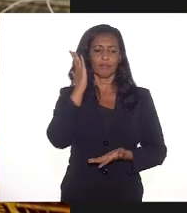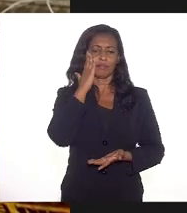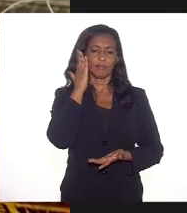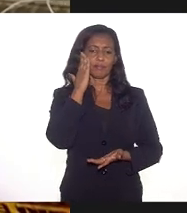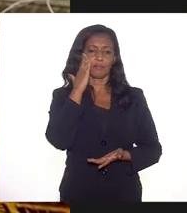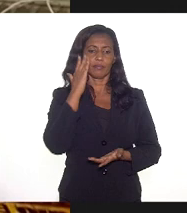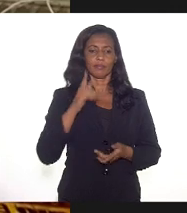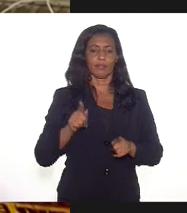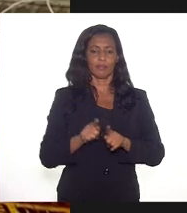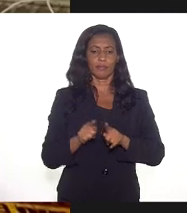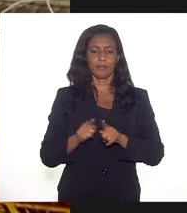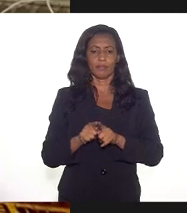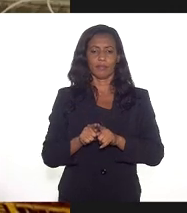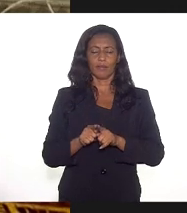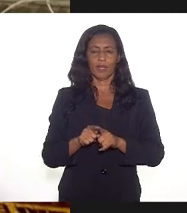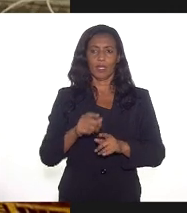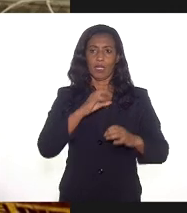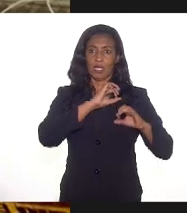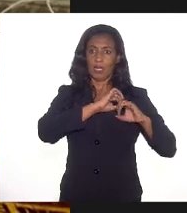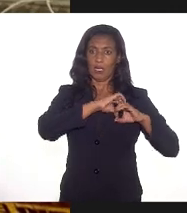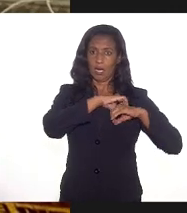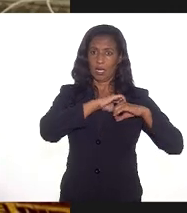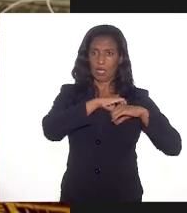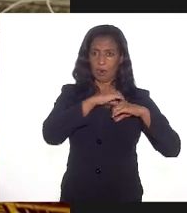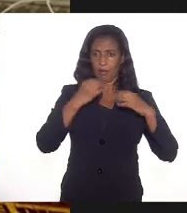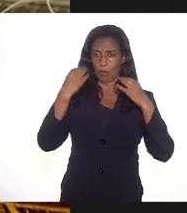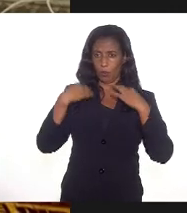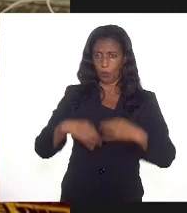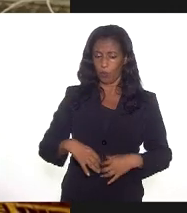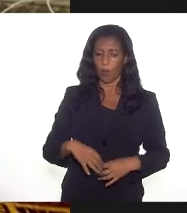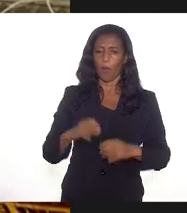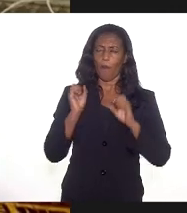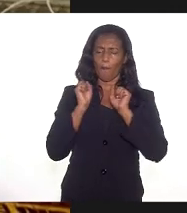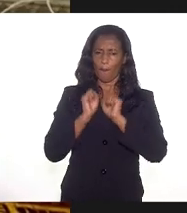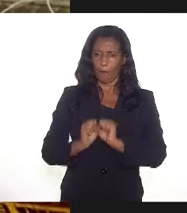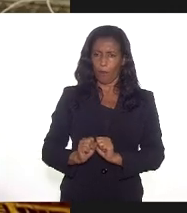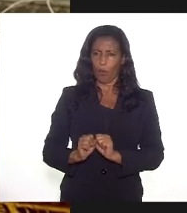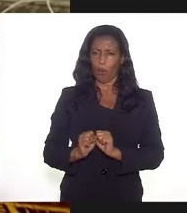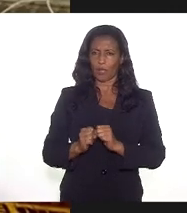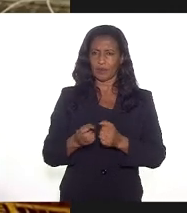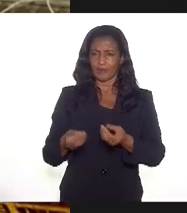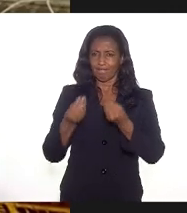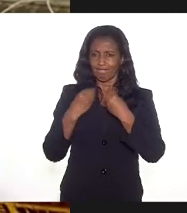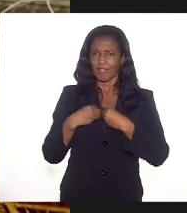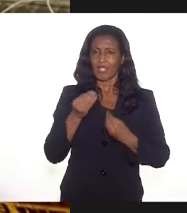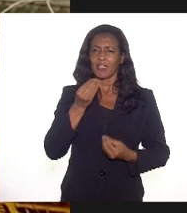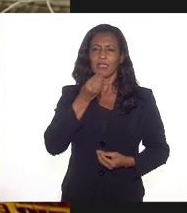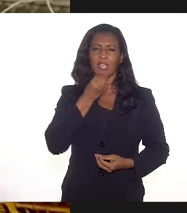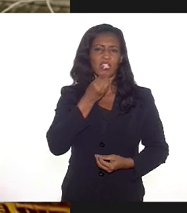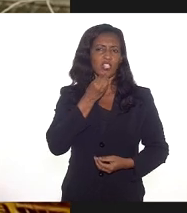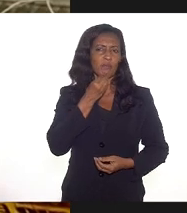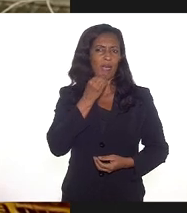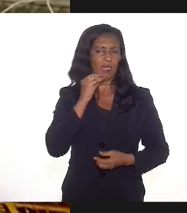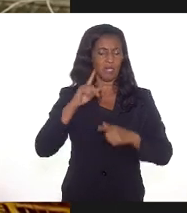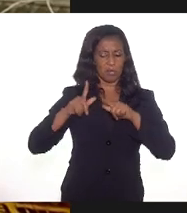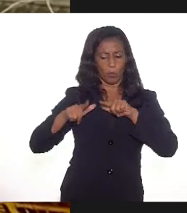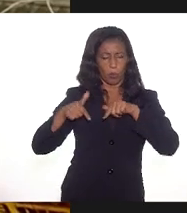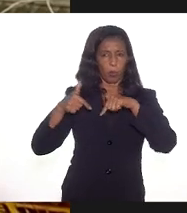ressaltar que a utilização de câmeras corporais pode trazer maior transparência para as